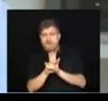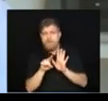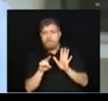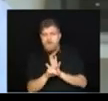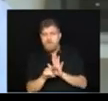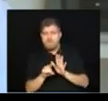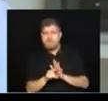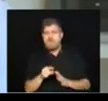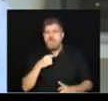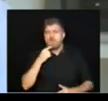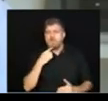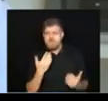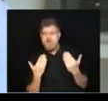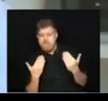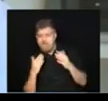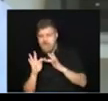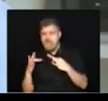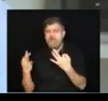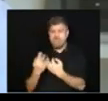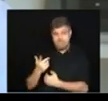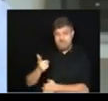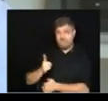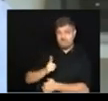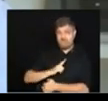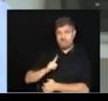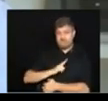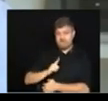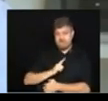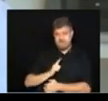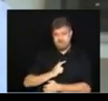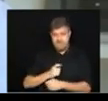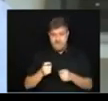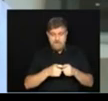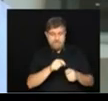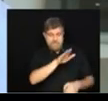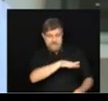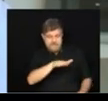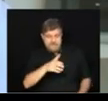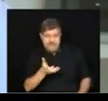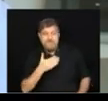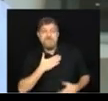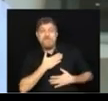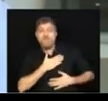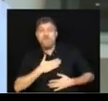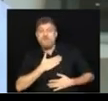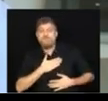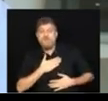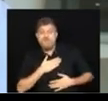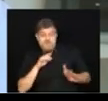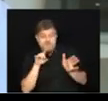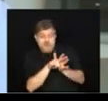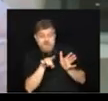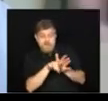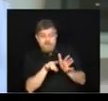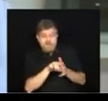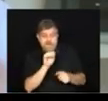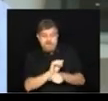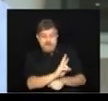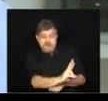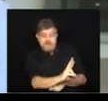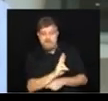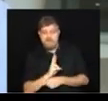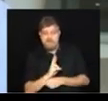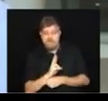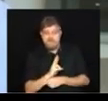porventura, as famílias tenham aos pediatras e que gostariam de escutar e colocar os